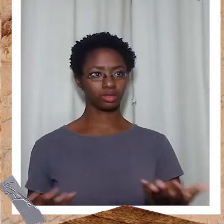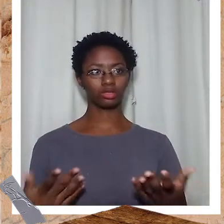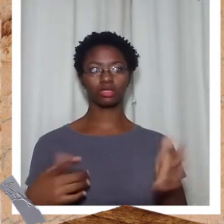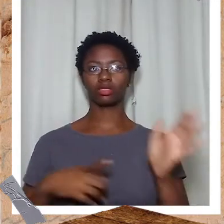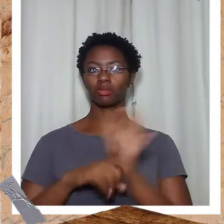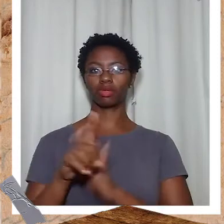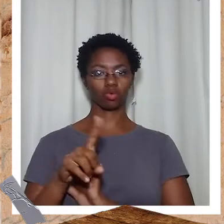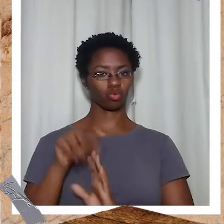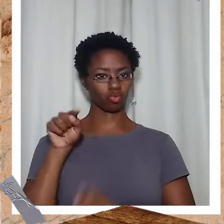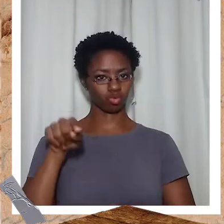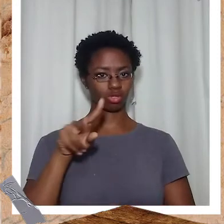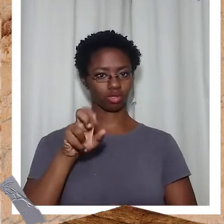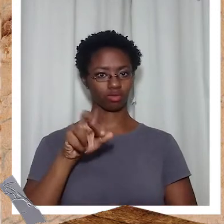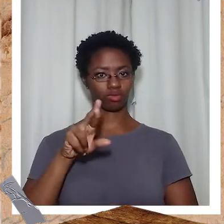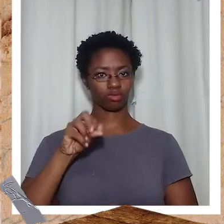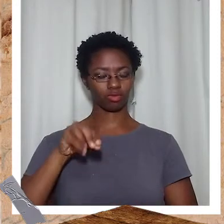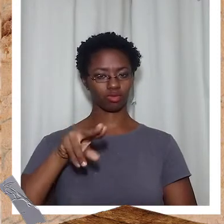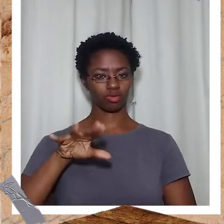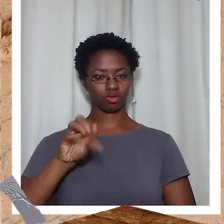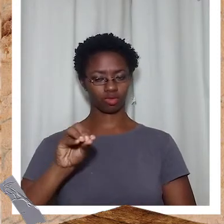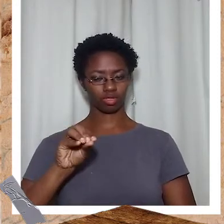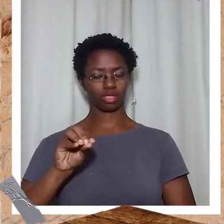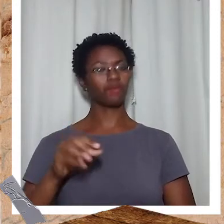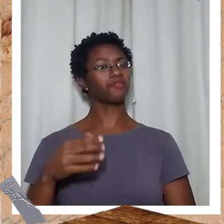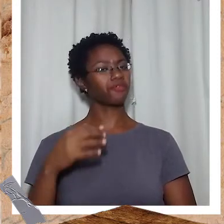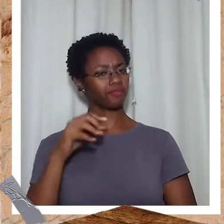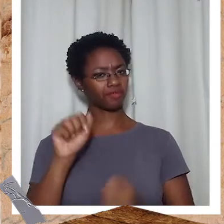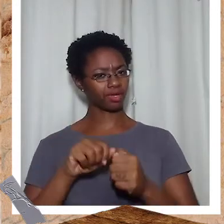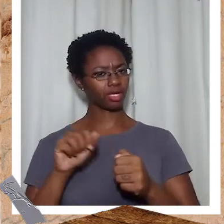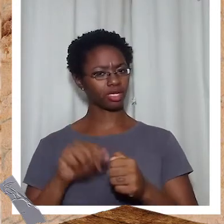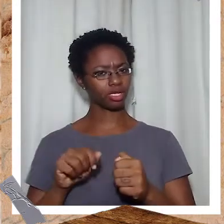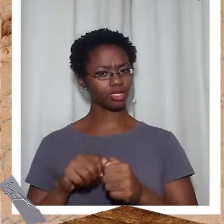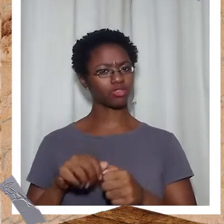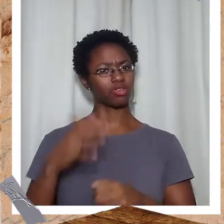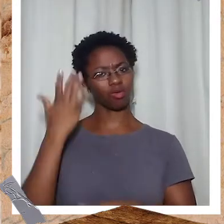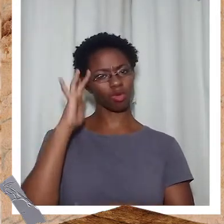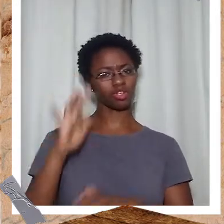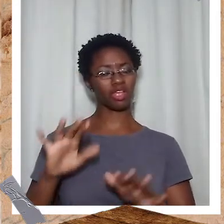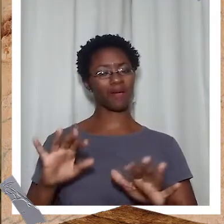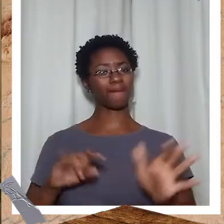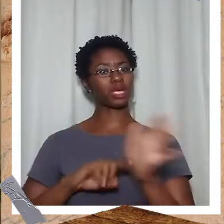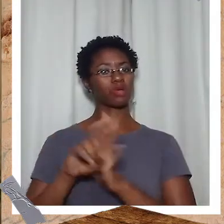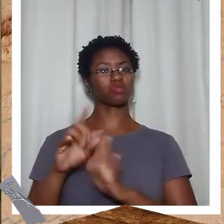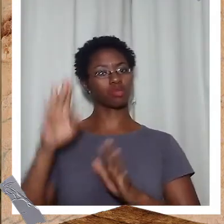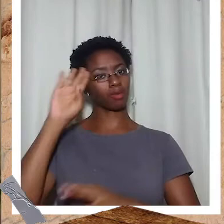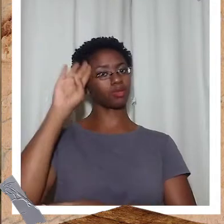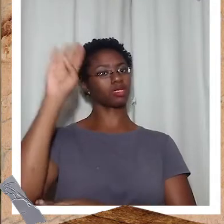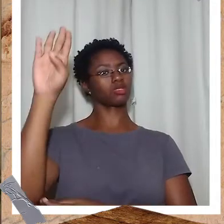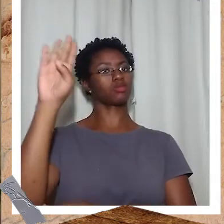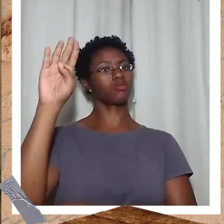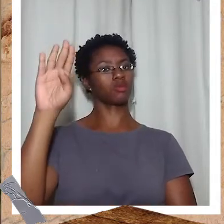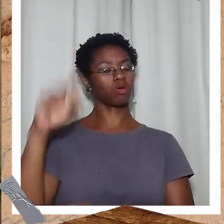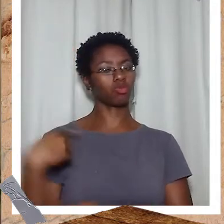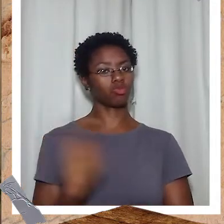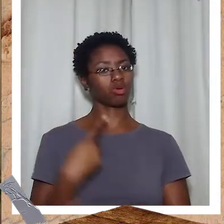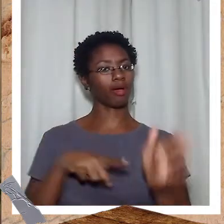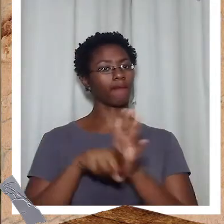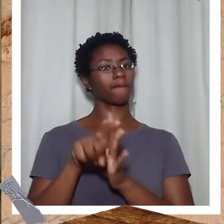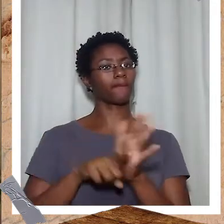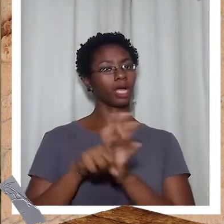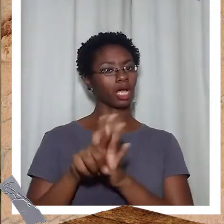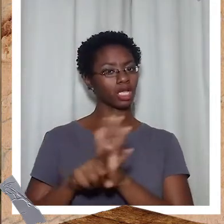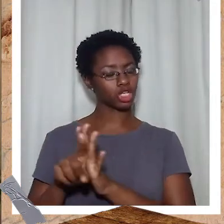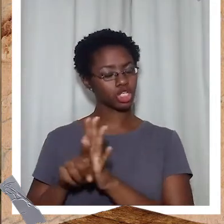Essa pergunta que a Verônica coloca, talvez seja a pergunta-chave, quando a gente vai pesquisar Carolina,